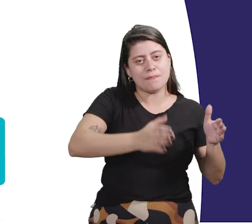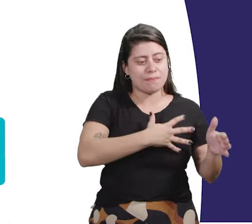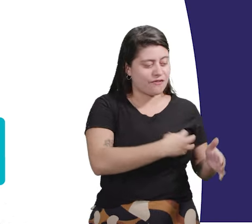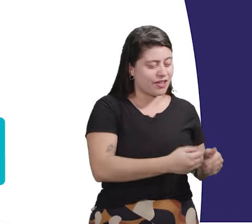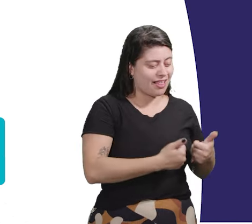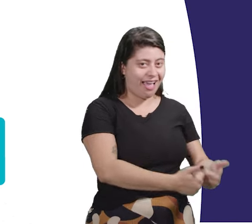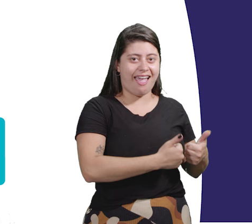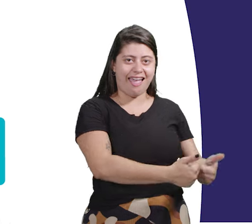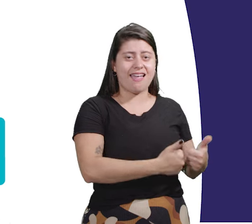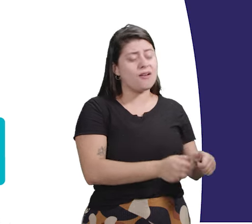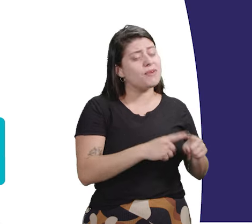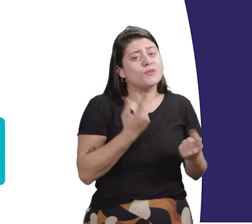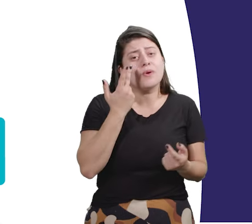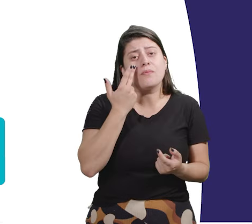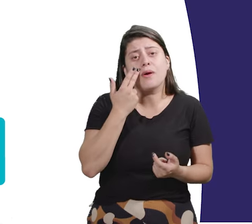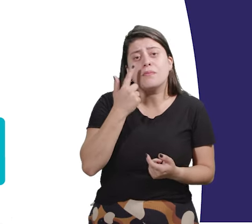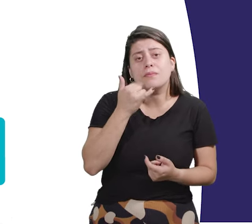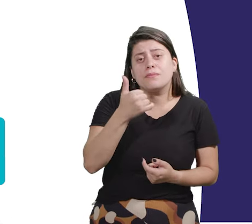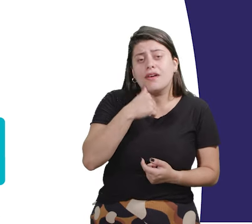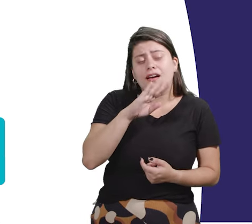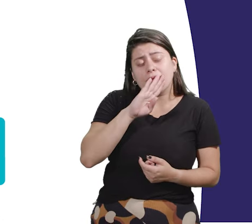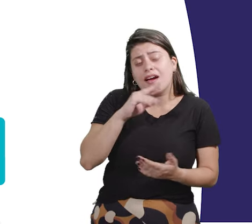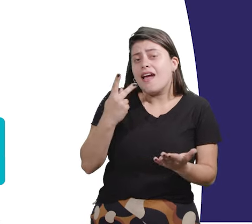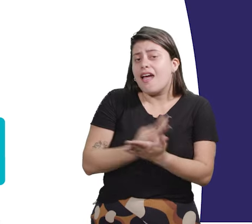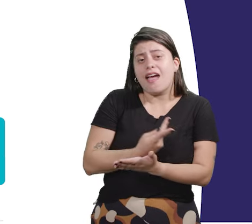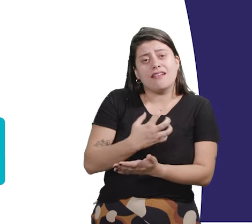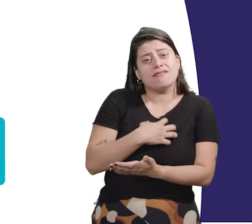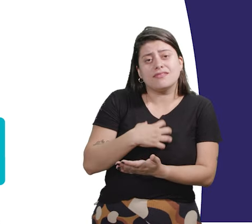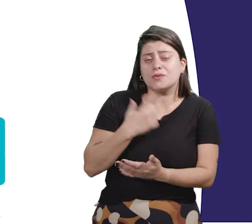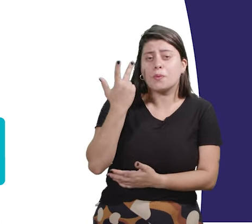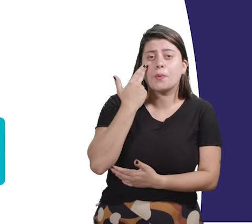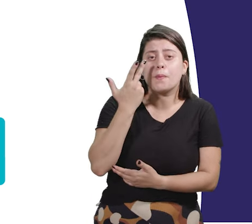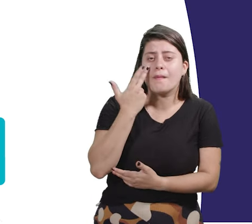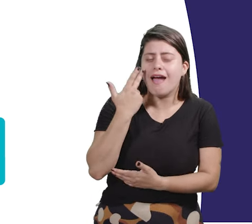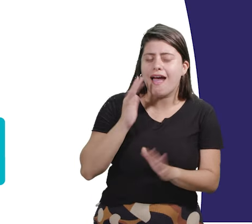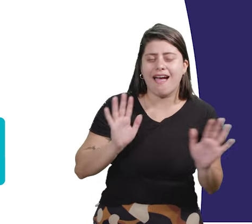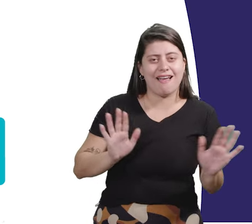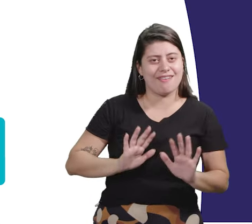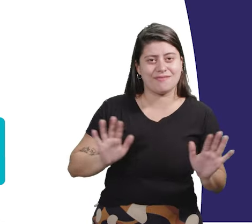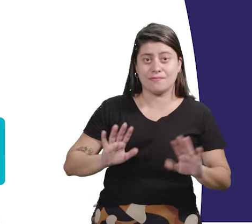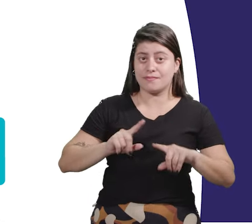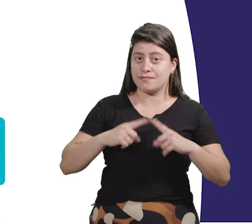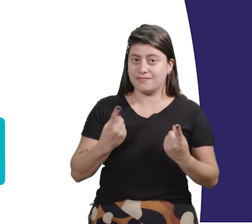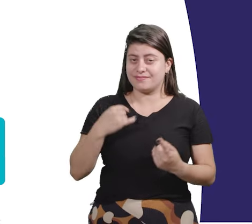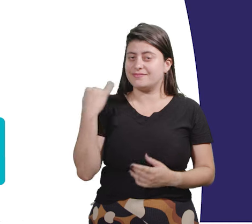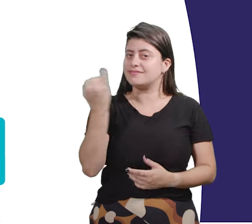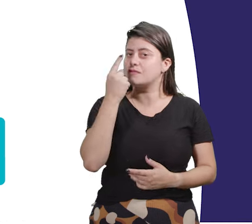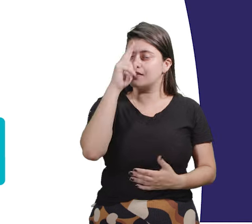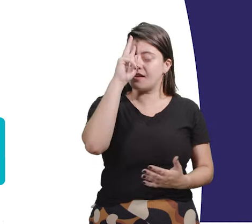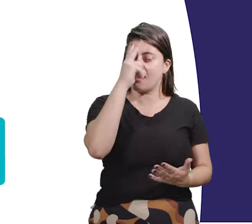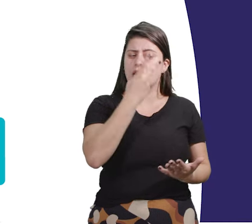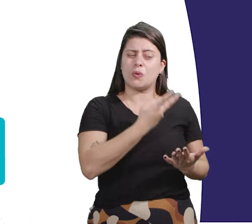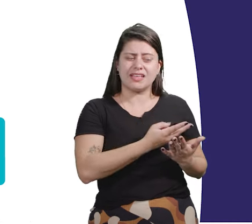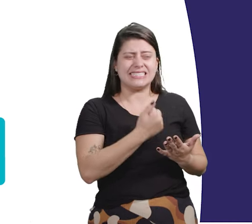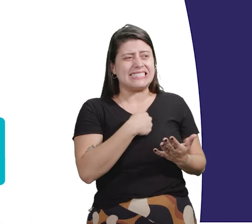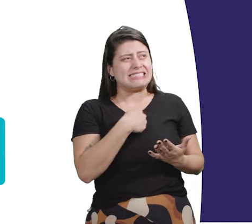seu filho, mas nós acabamos errando e isso é normal, né? Mas é importante o quê? Que você reconheça